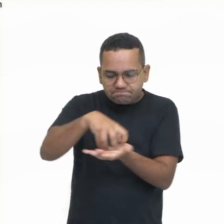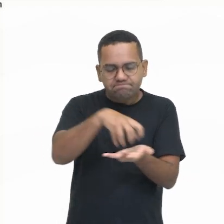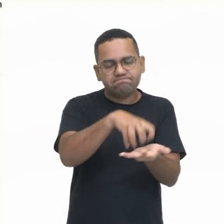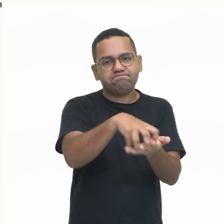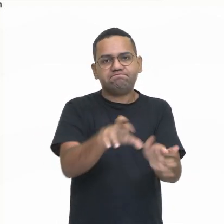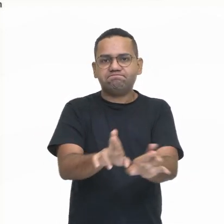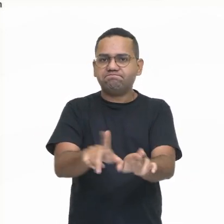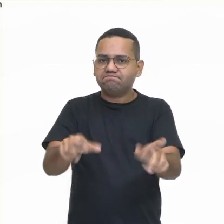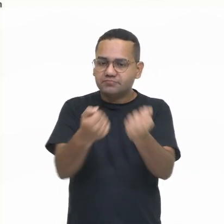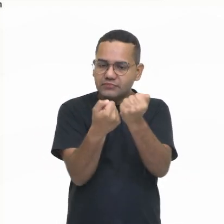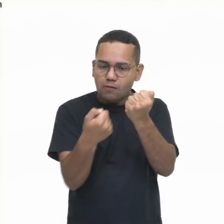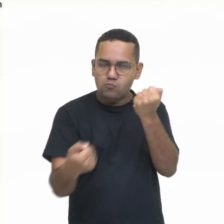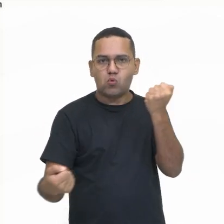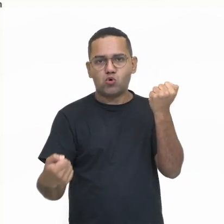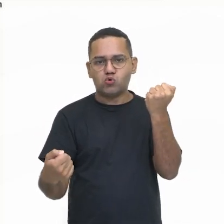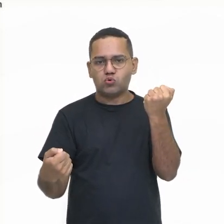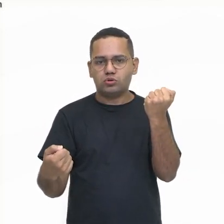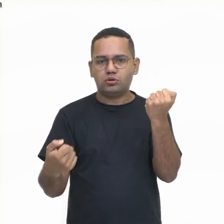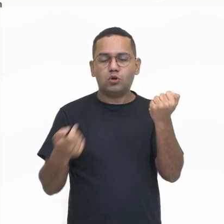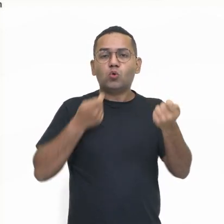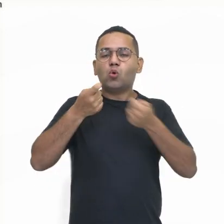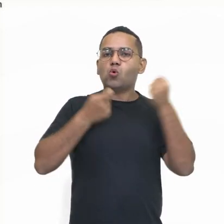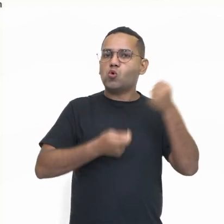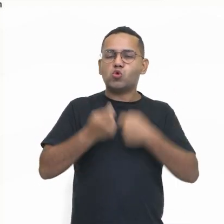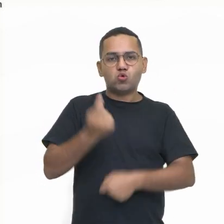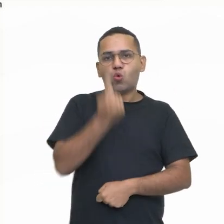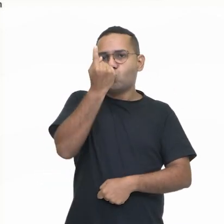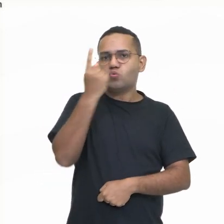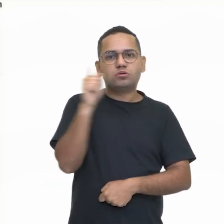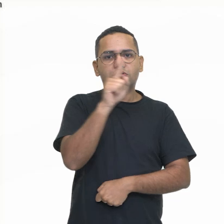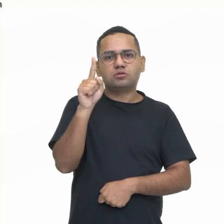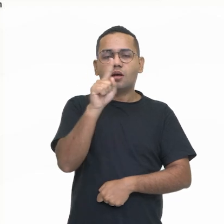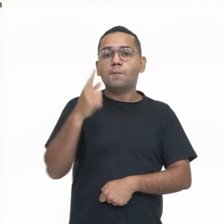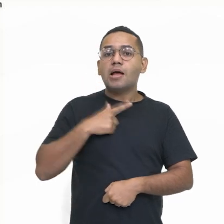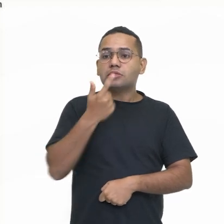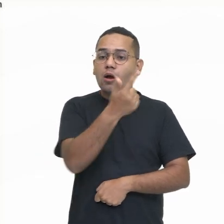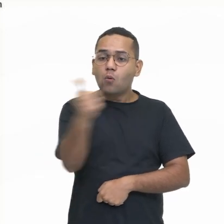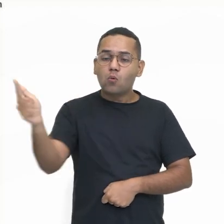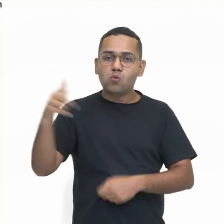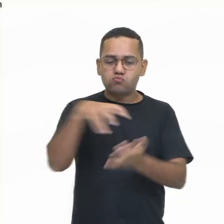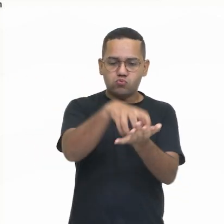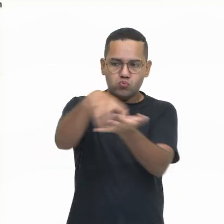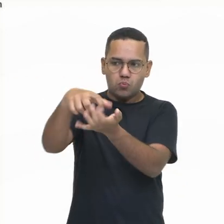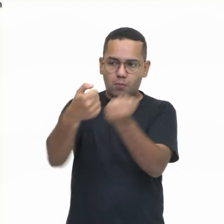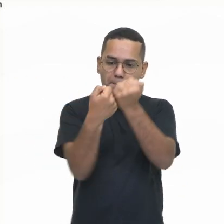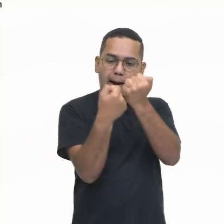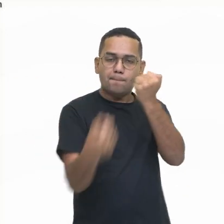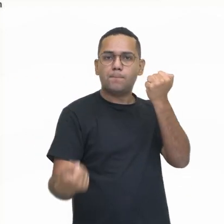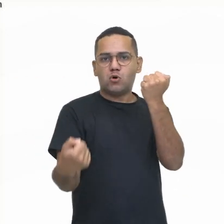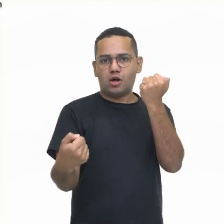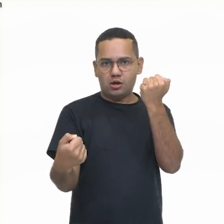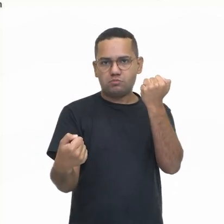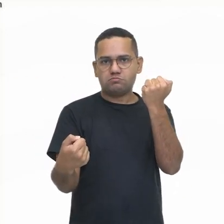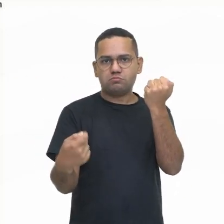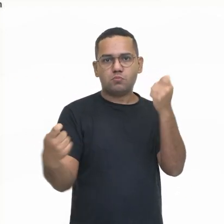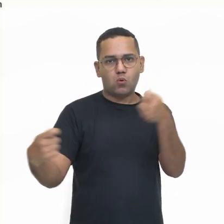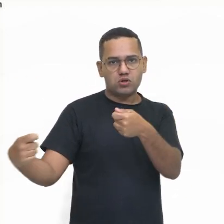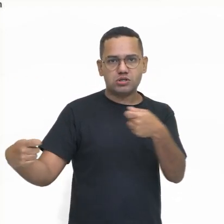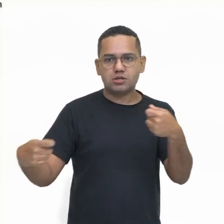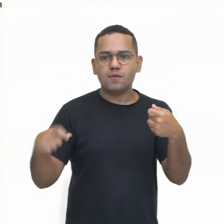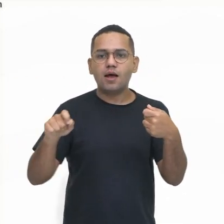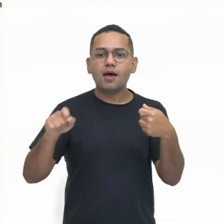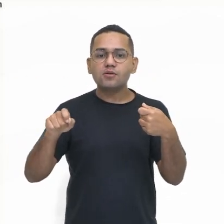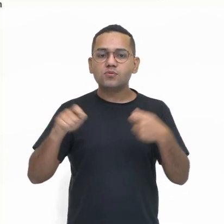diversas instituições. Não é mais o macro, mas o micropoder em diversas instituições. As formas